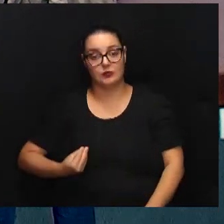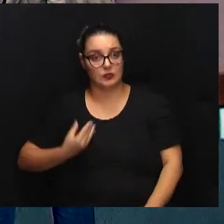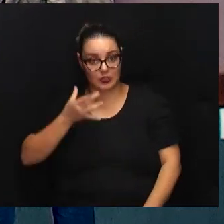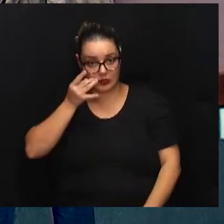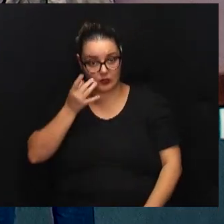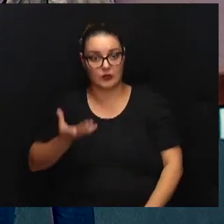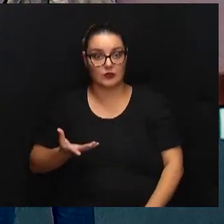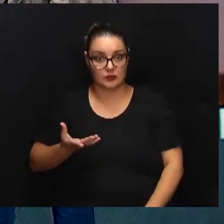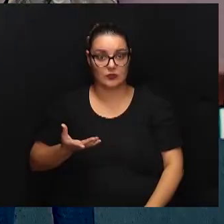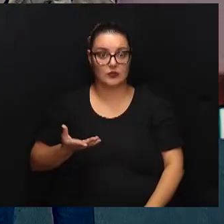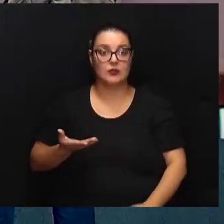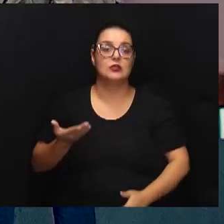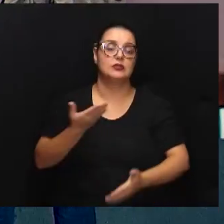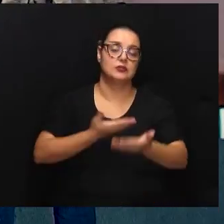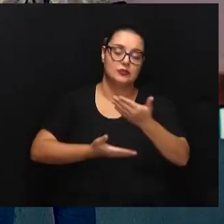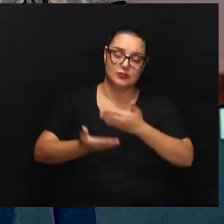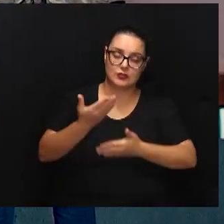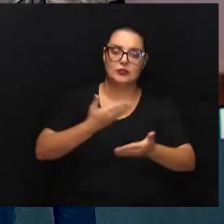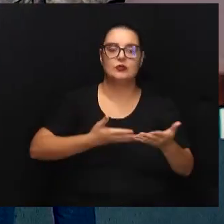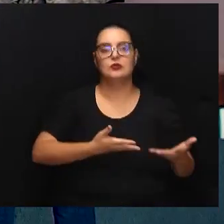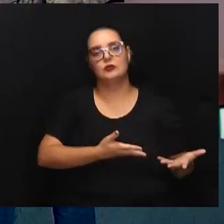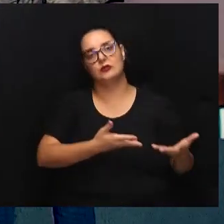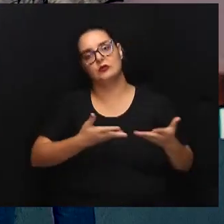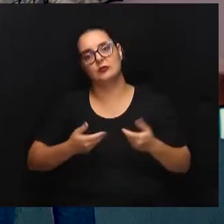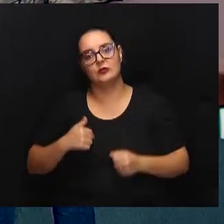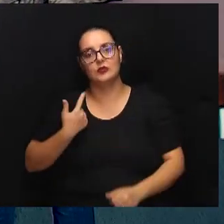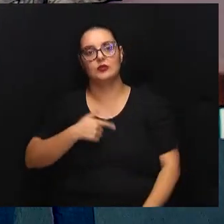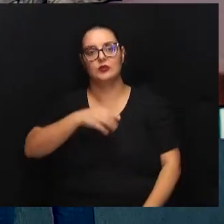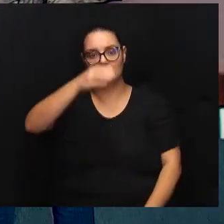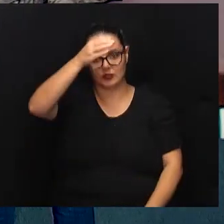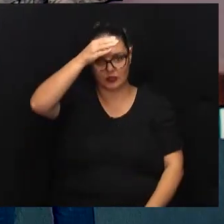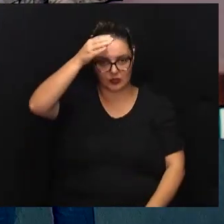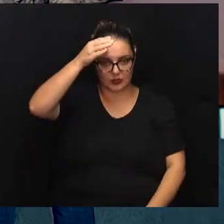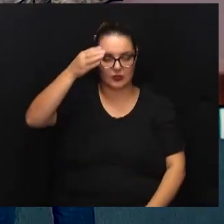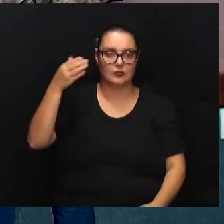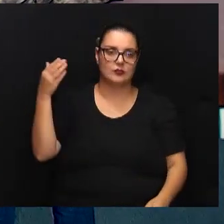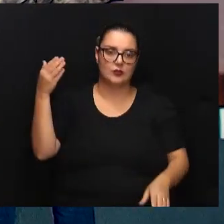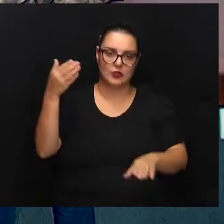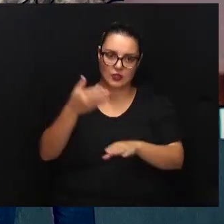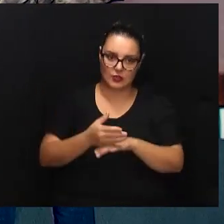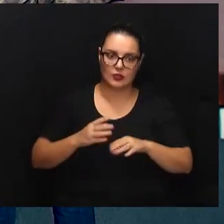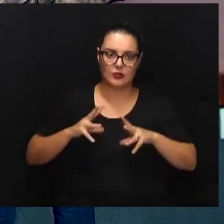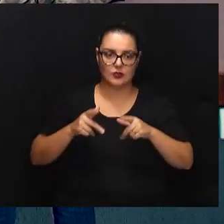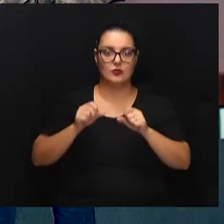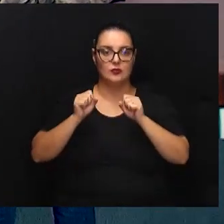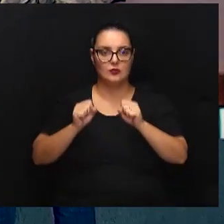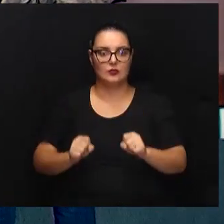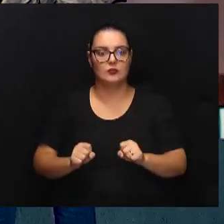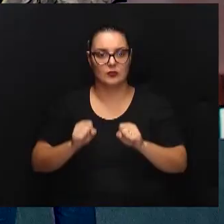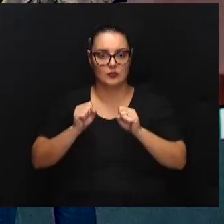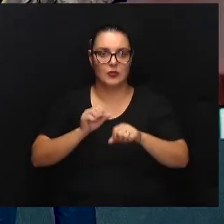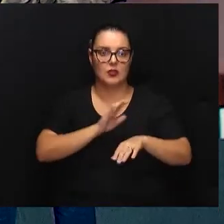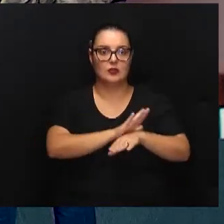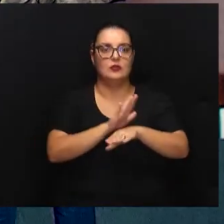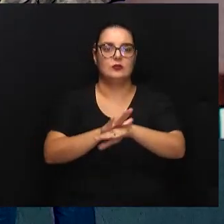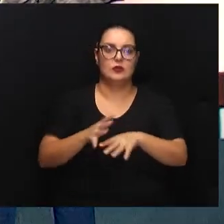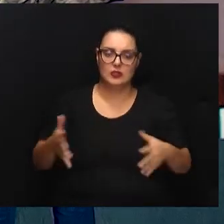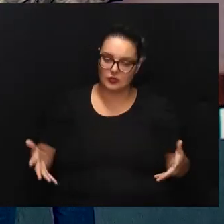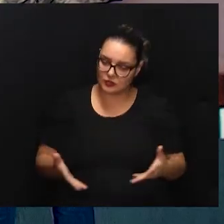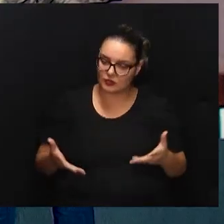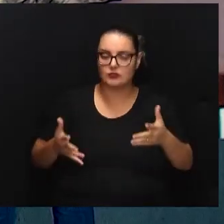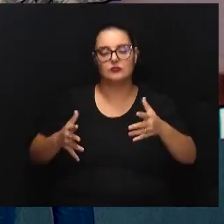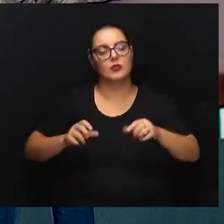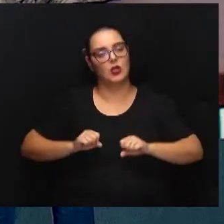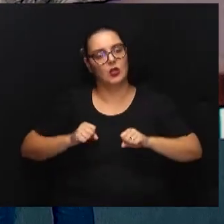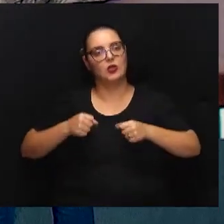os nossos clientes para participar de tudo que pode para poder ajudar a levantar a bandeira. Até falei para minha esposa, eu quero uma bandeira